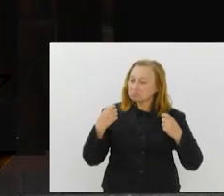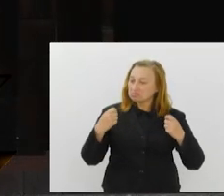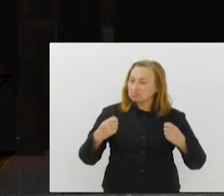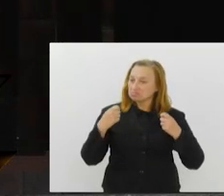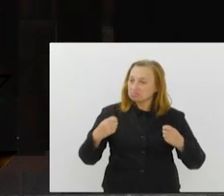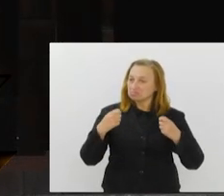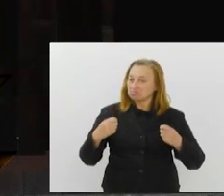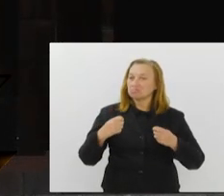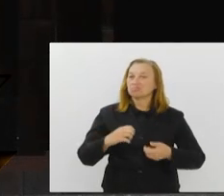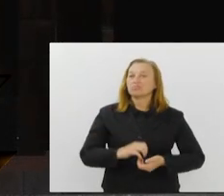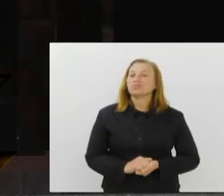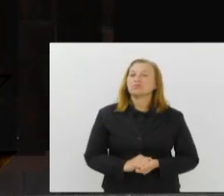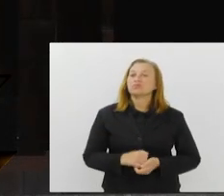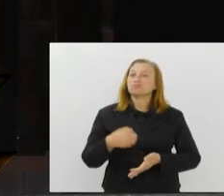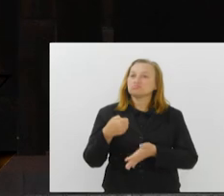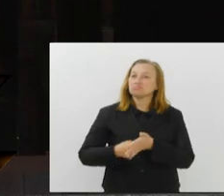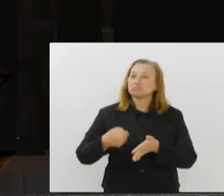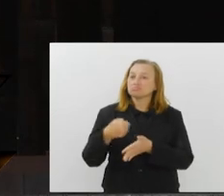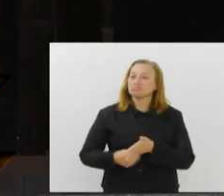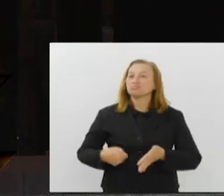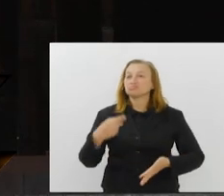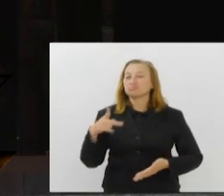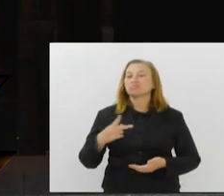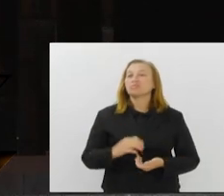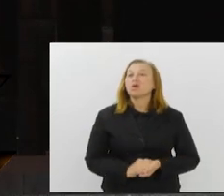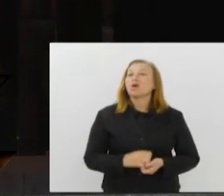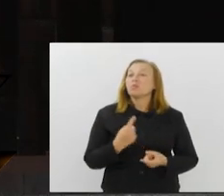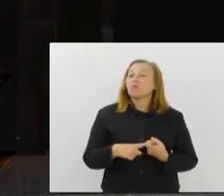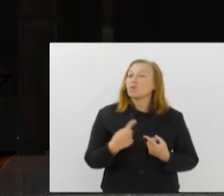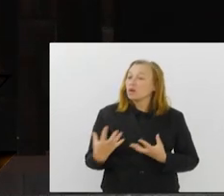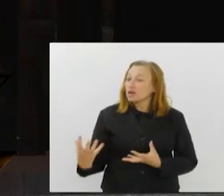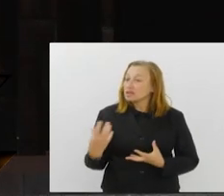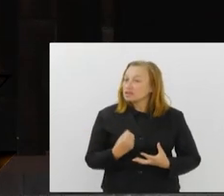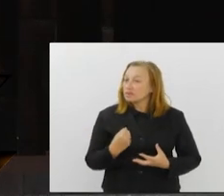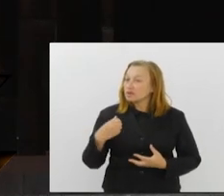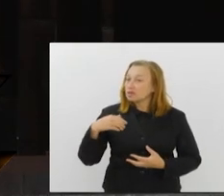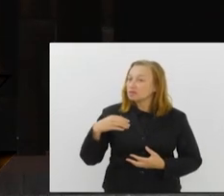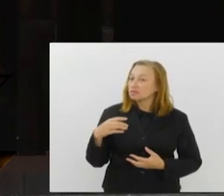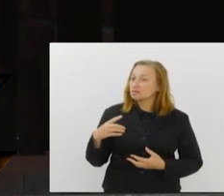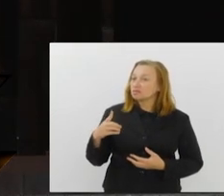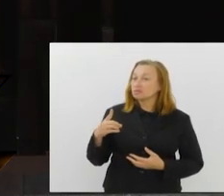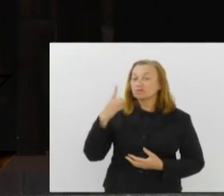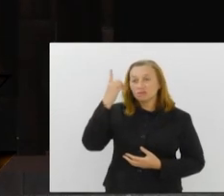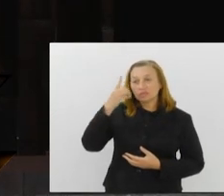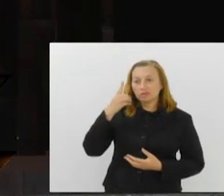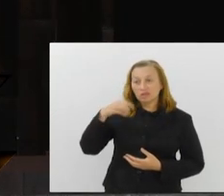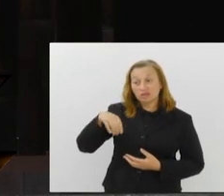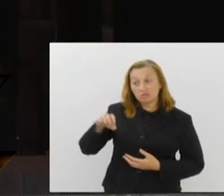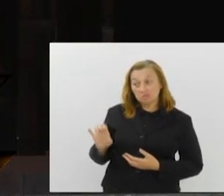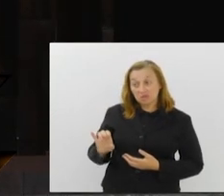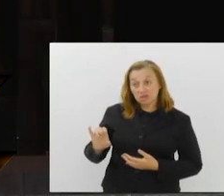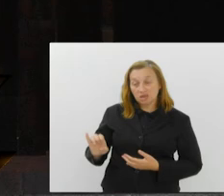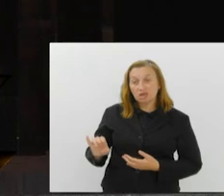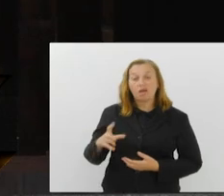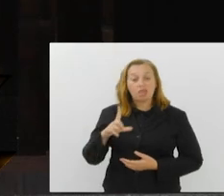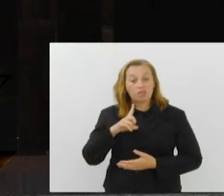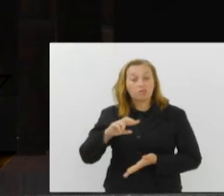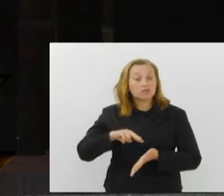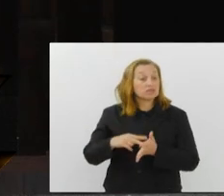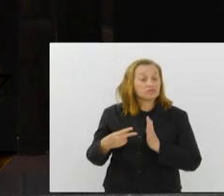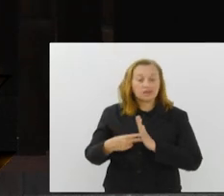militância porque receber isso do mink tem um significado